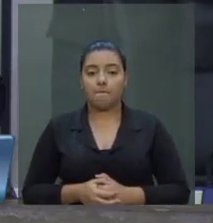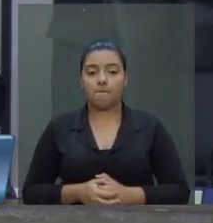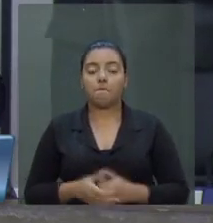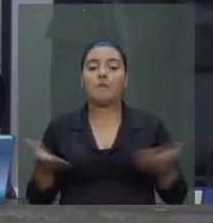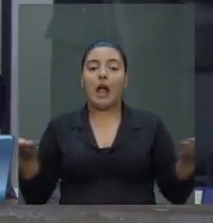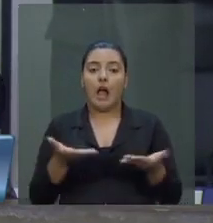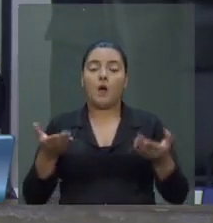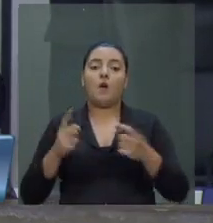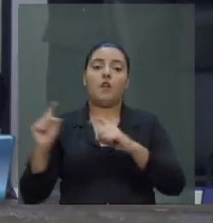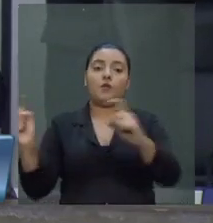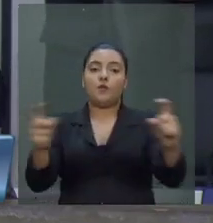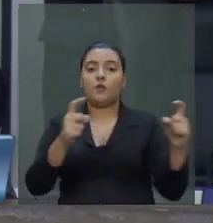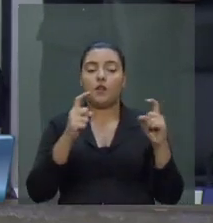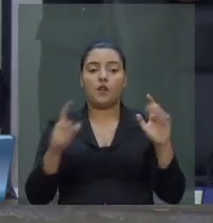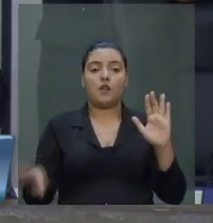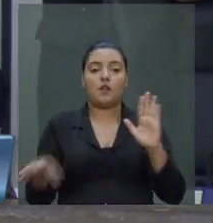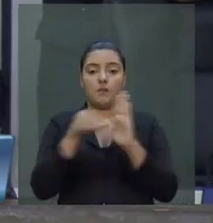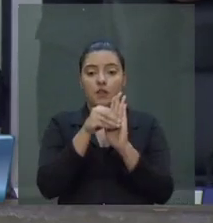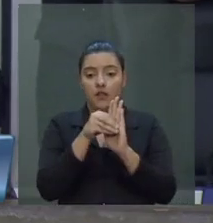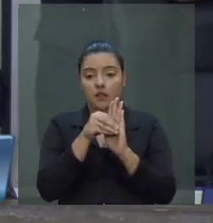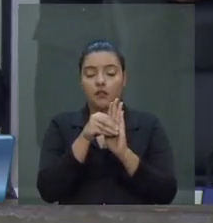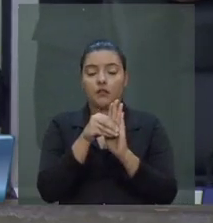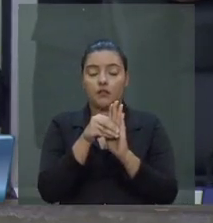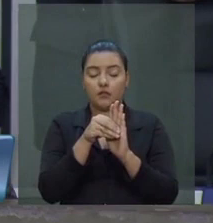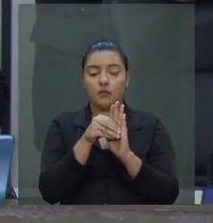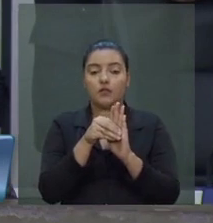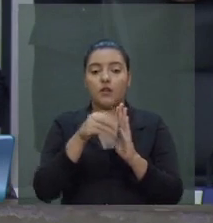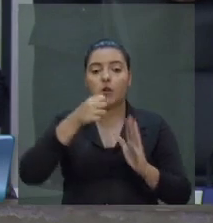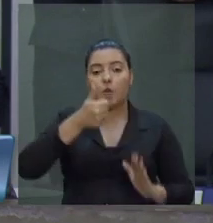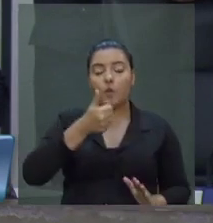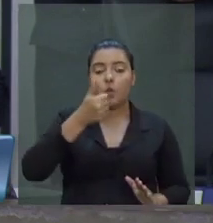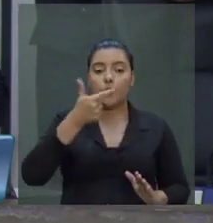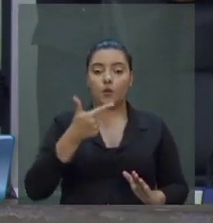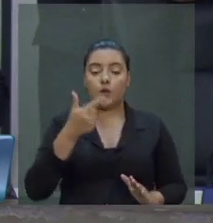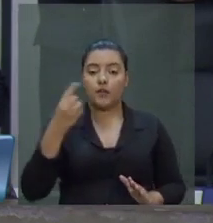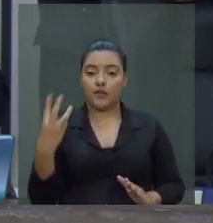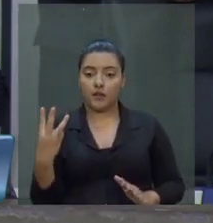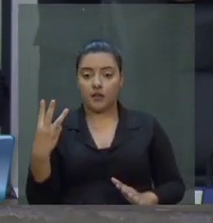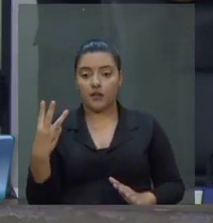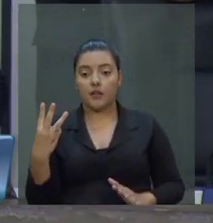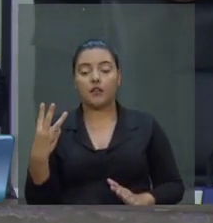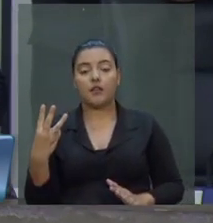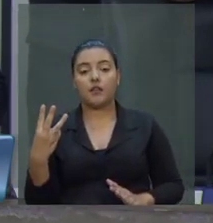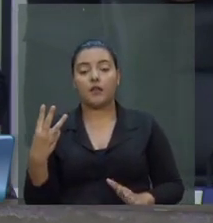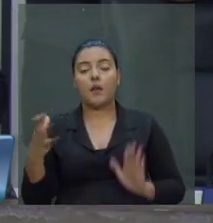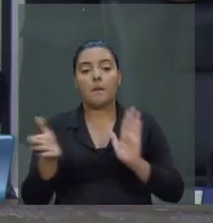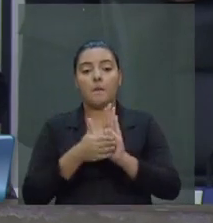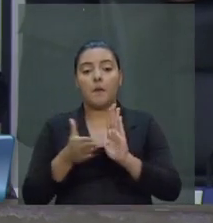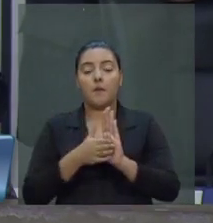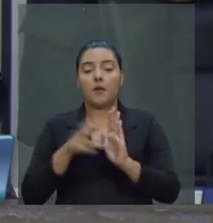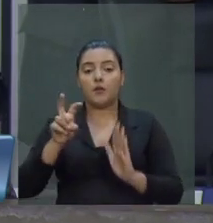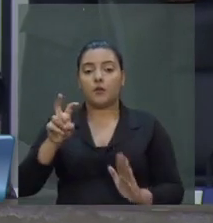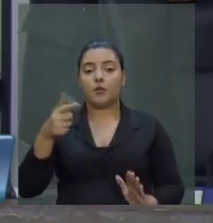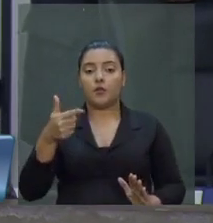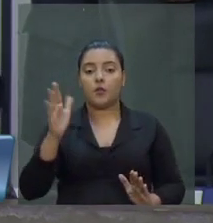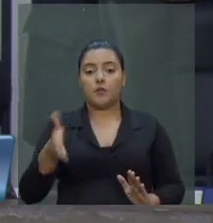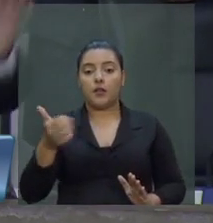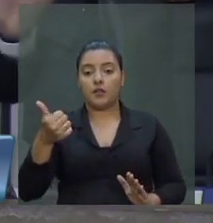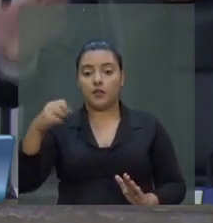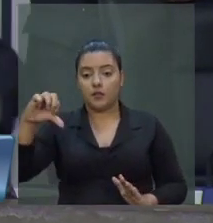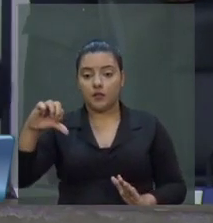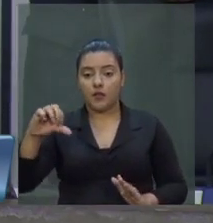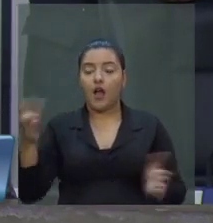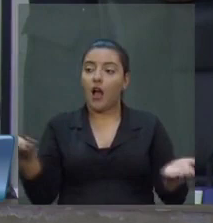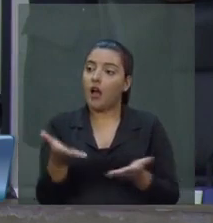em discussão, as emendas 1, 2 e 3 da proposta 52/19.